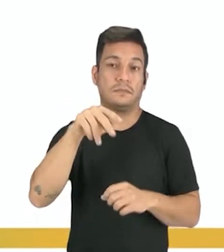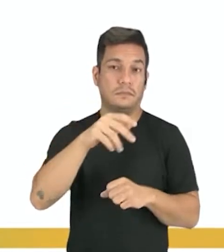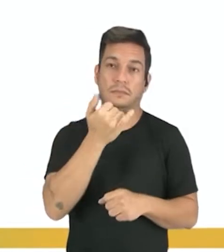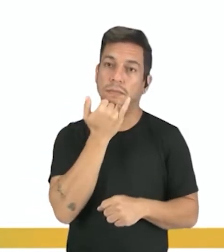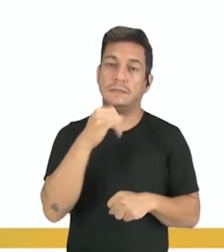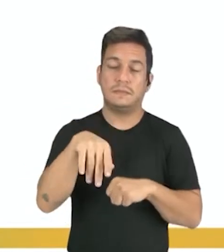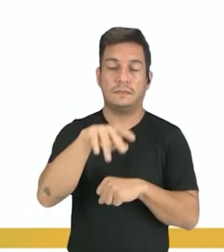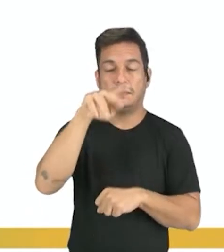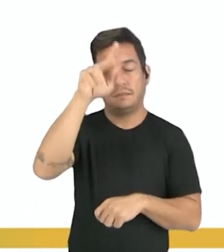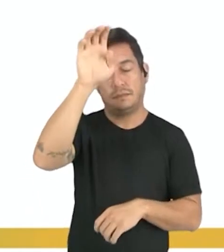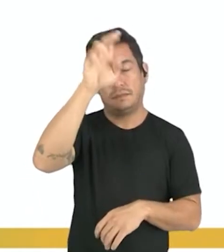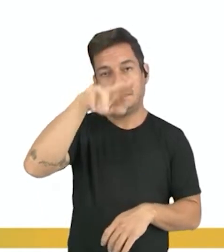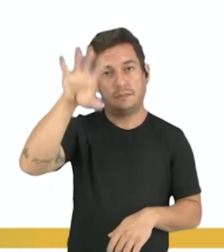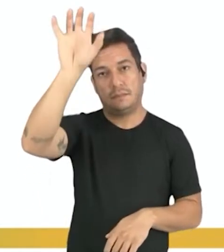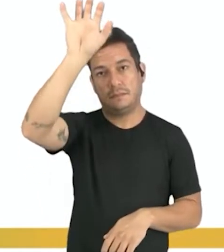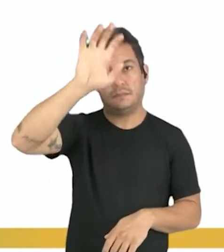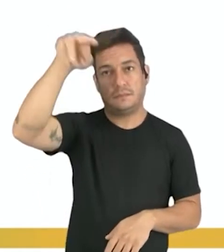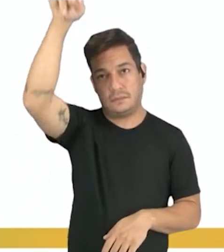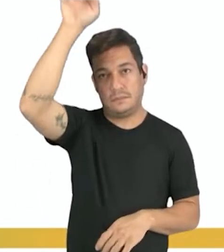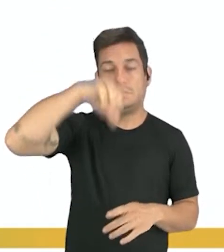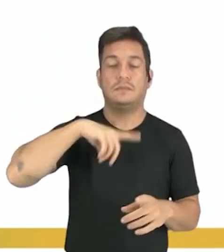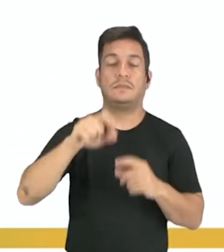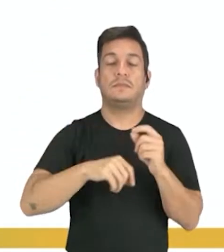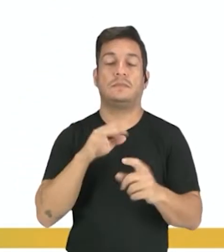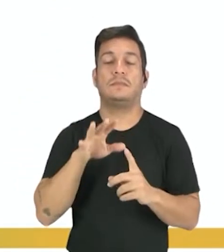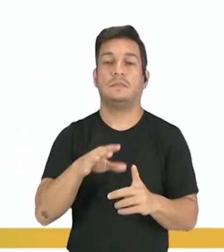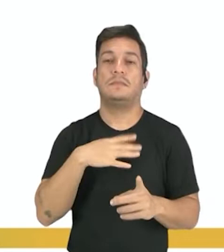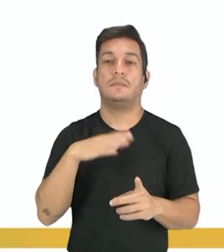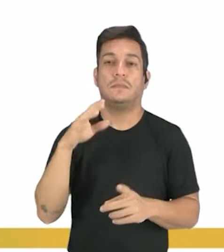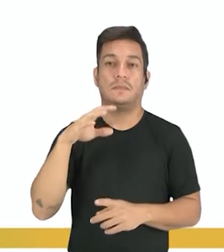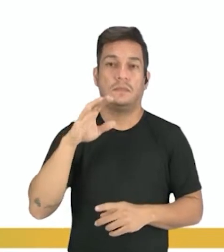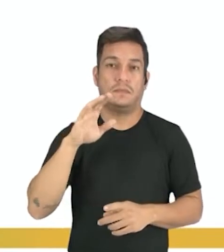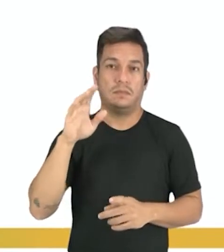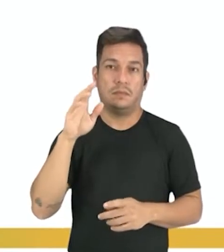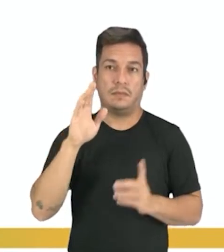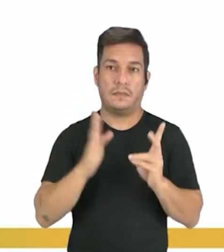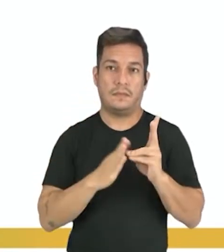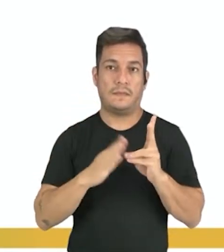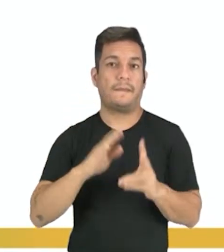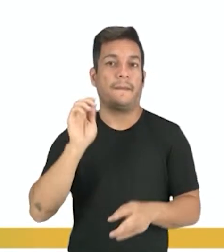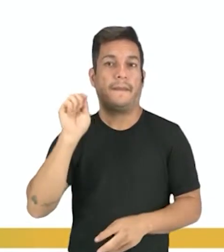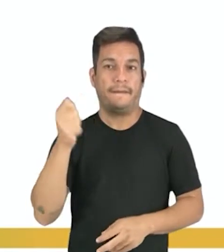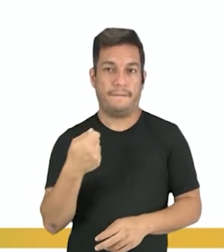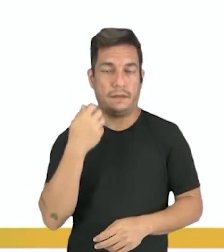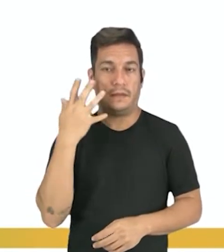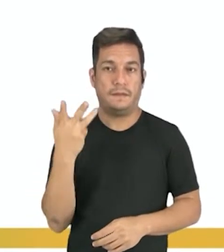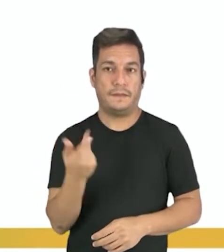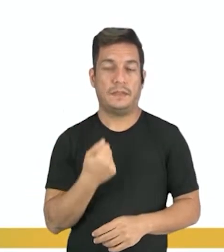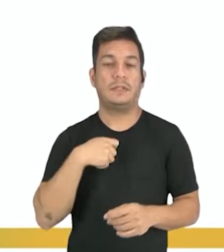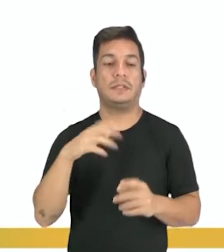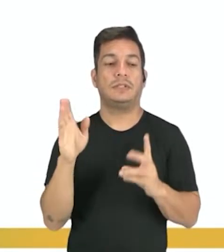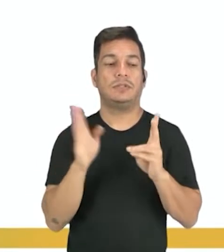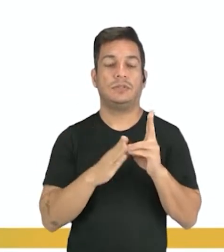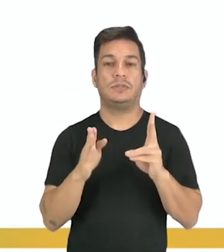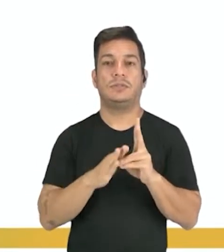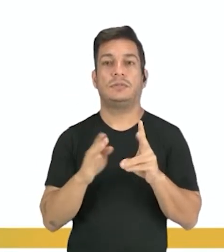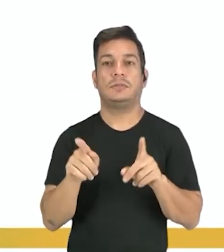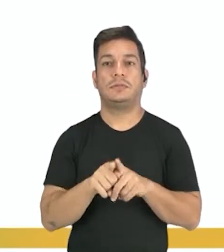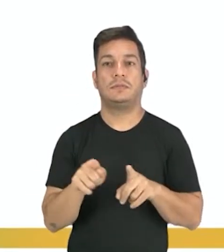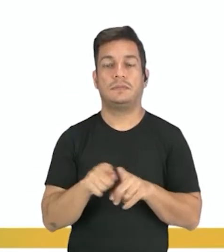norte teve influência dos povos africanos indígenas e até mesmo portugueses a maior região do país a presença